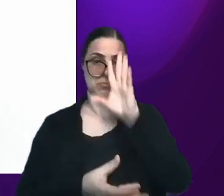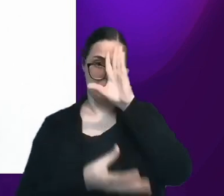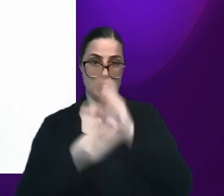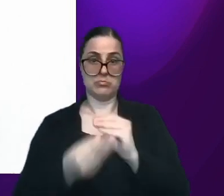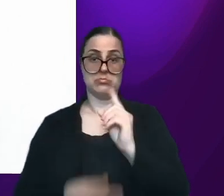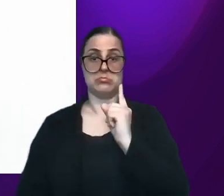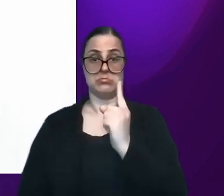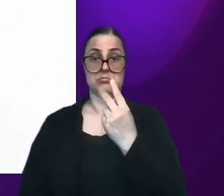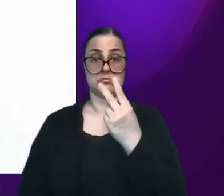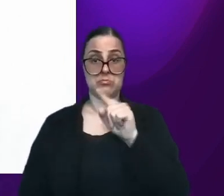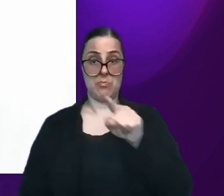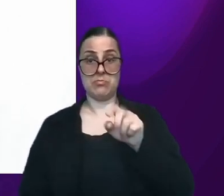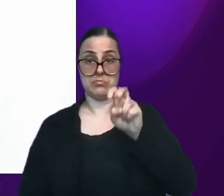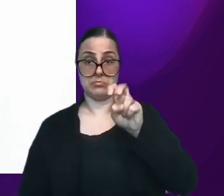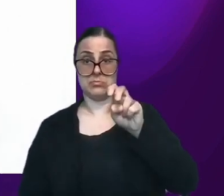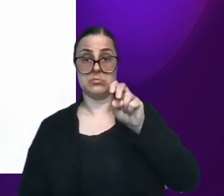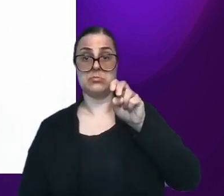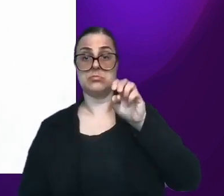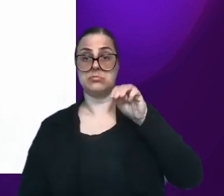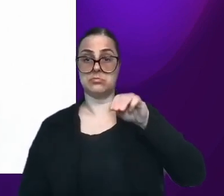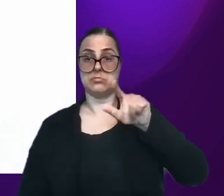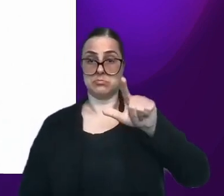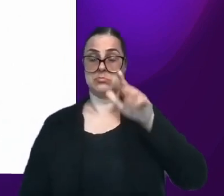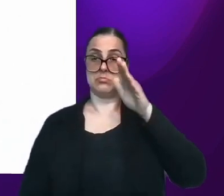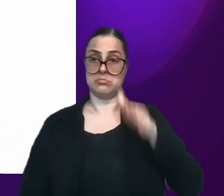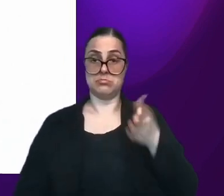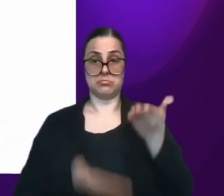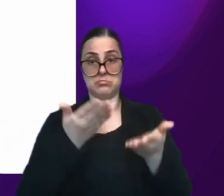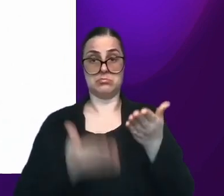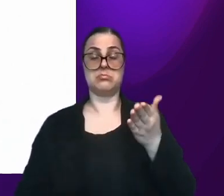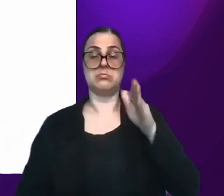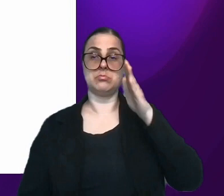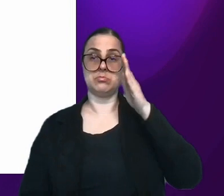hora, bate na trave, dá para fazer convencional.